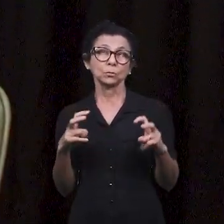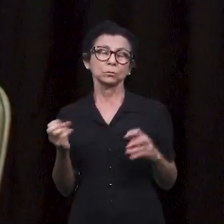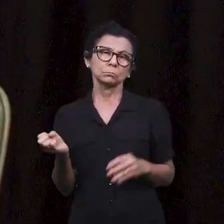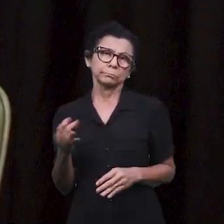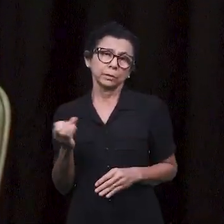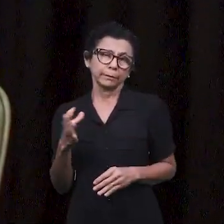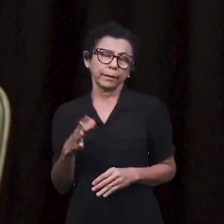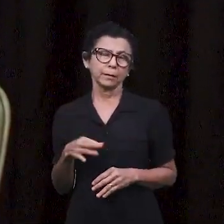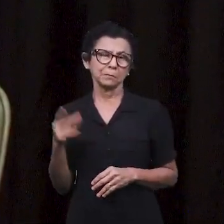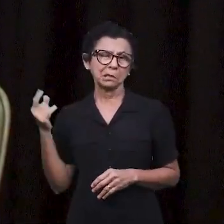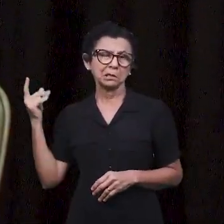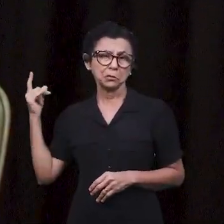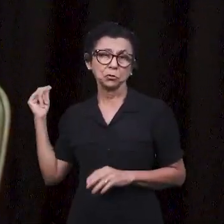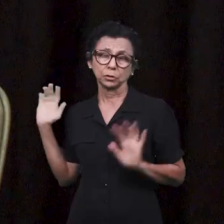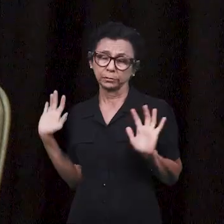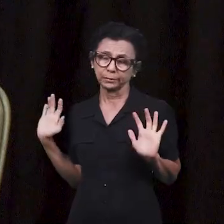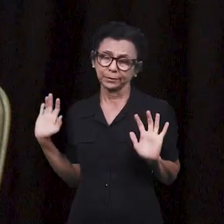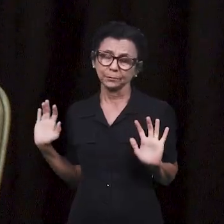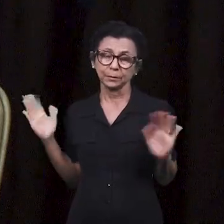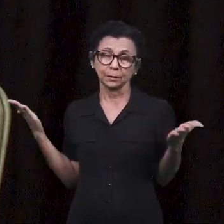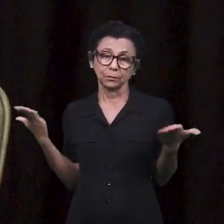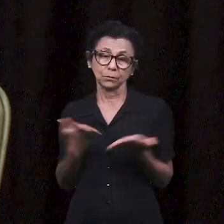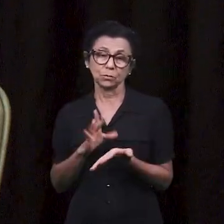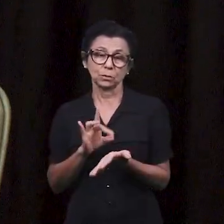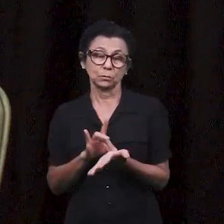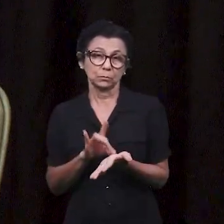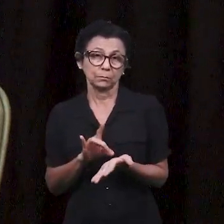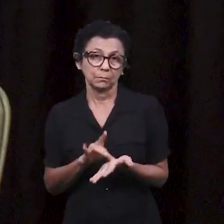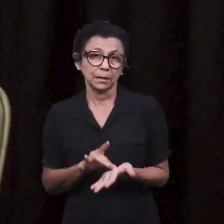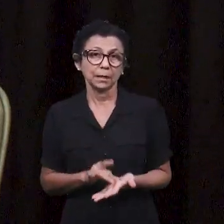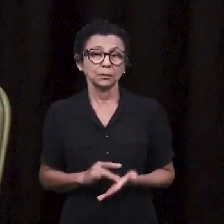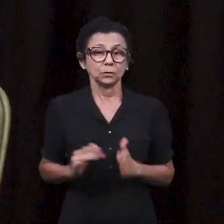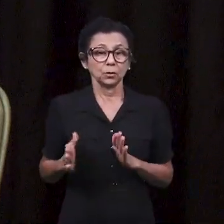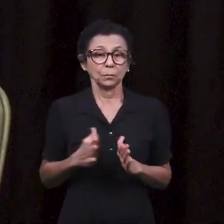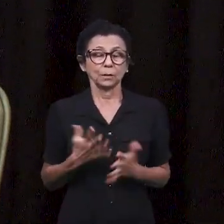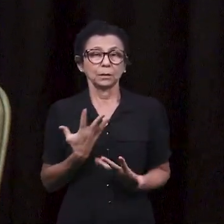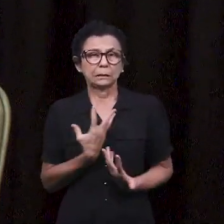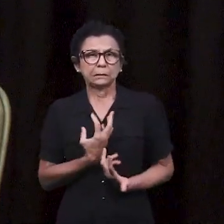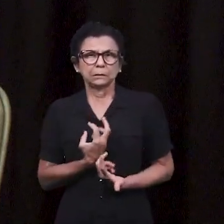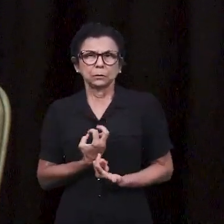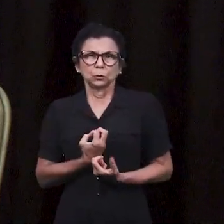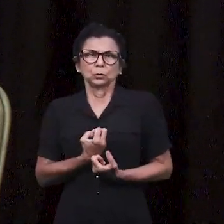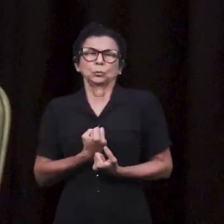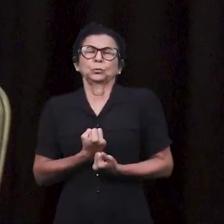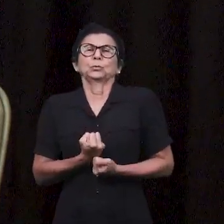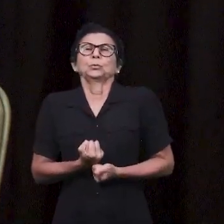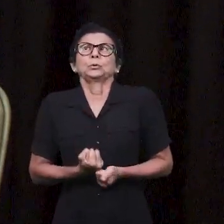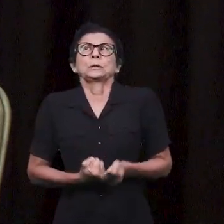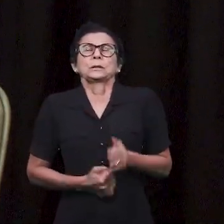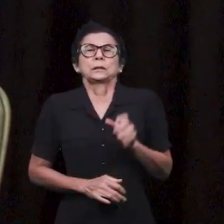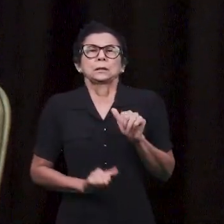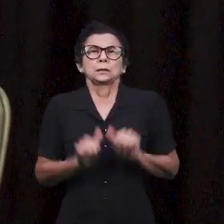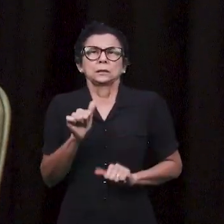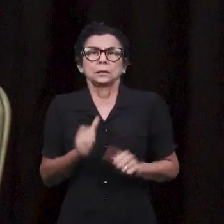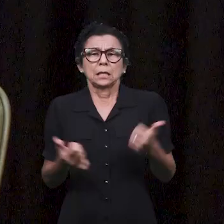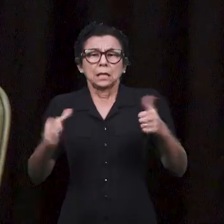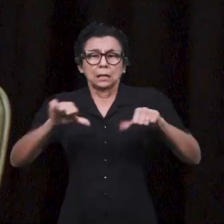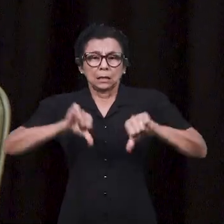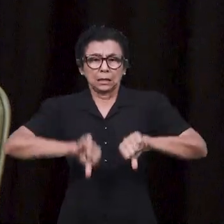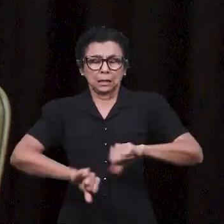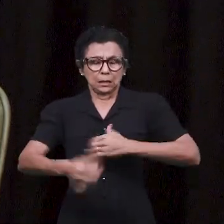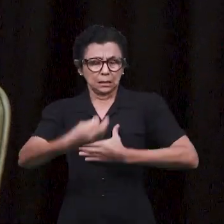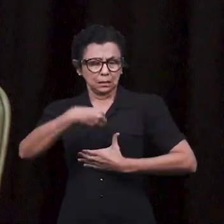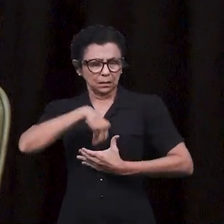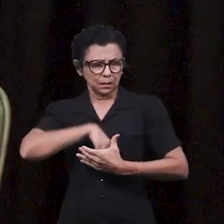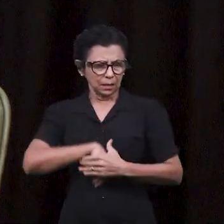dizer, é muito moderno porque nos dias de hoje vive-se um período de angústia existencial muito grande. As pessoas